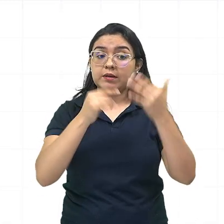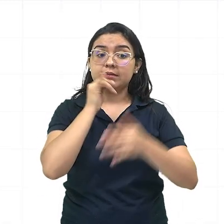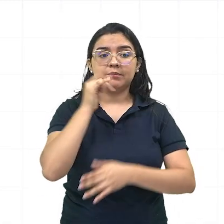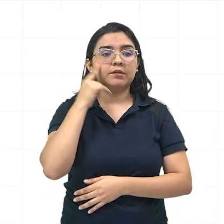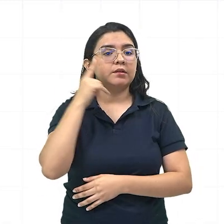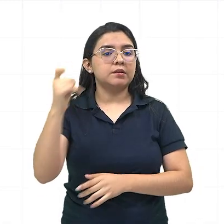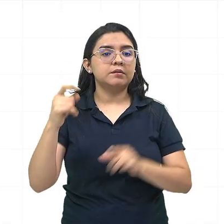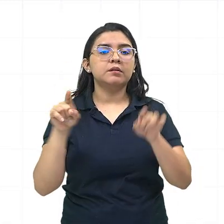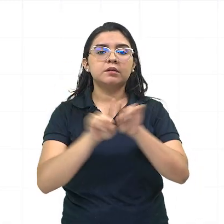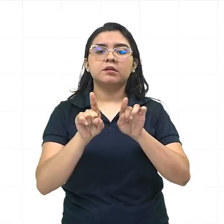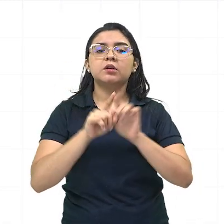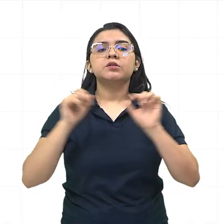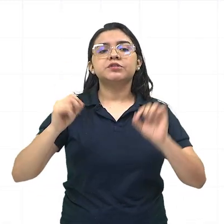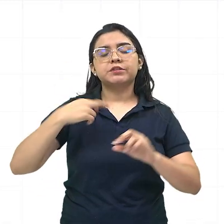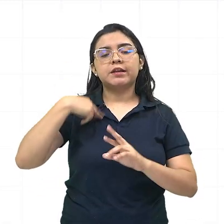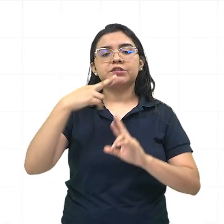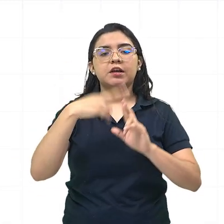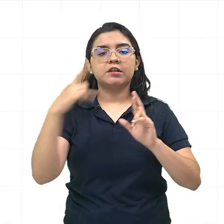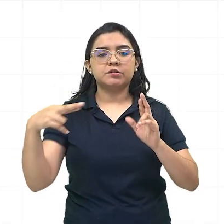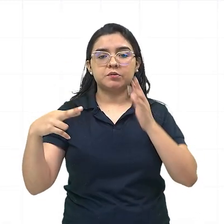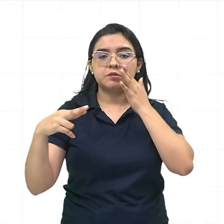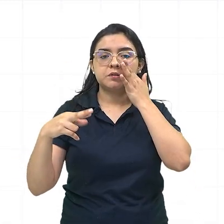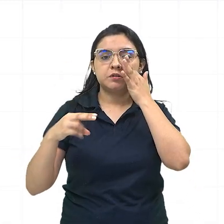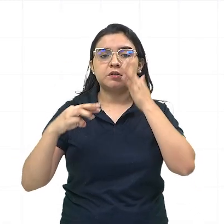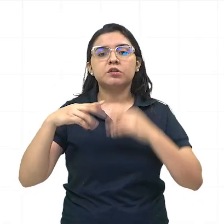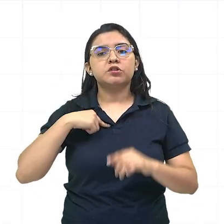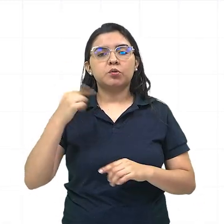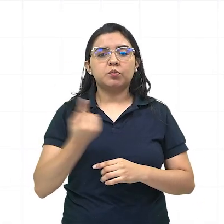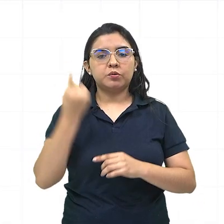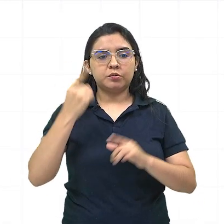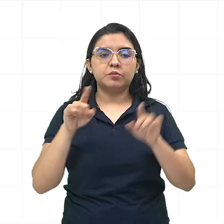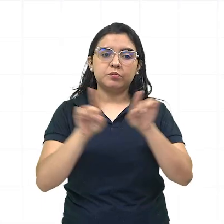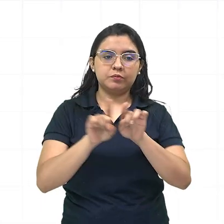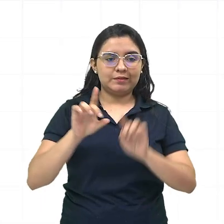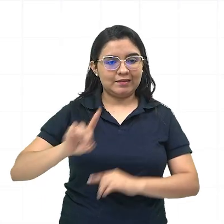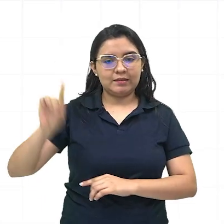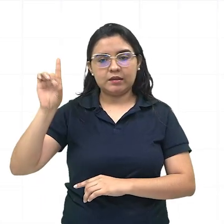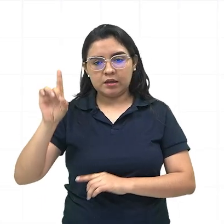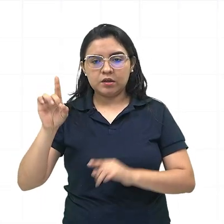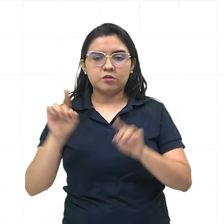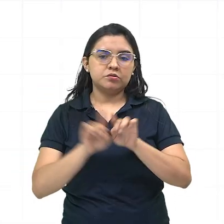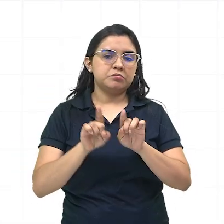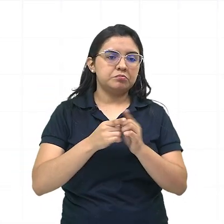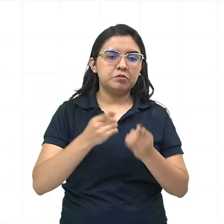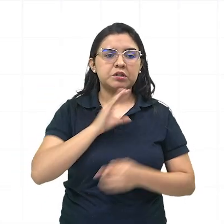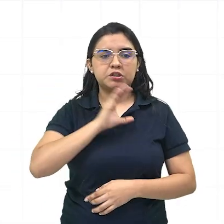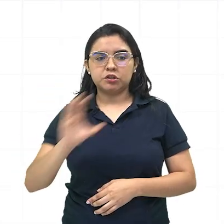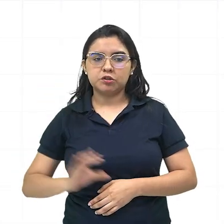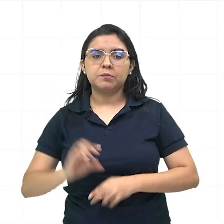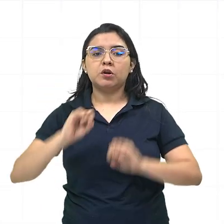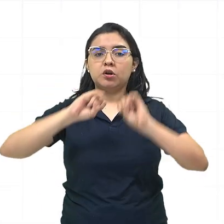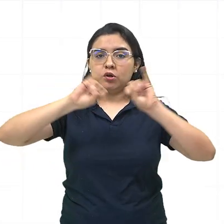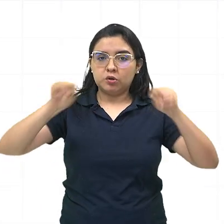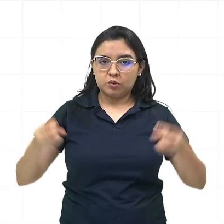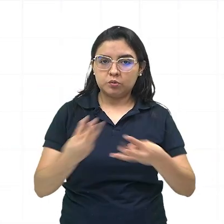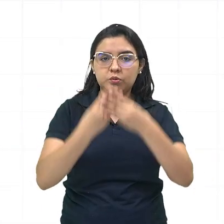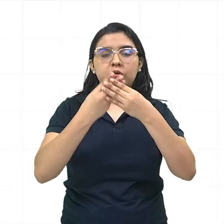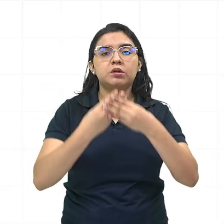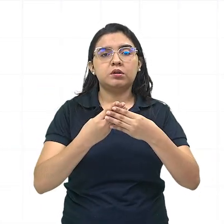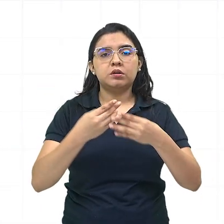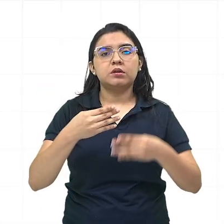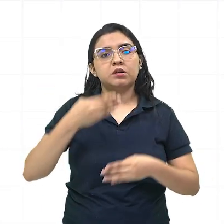interessantes, né? Tanto nas religiões monoteístas, como o cristianismo, o judaísmo, o islamismo, quanto